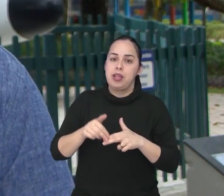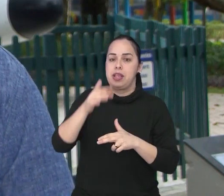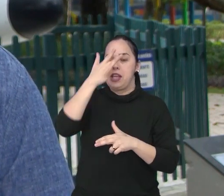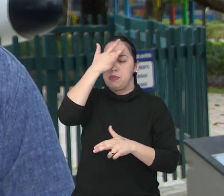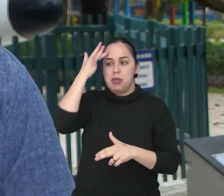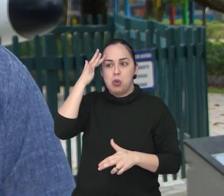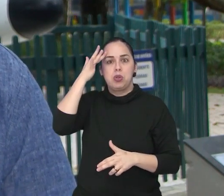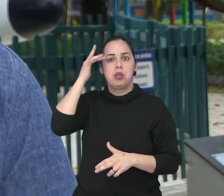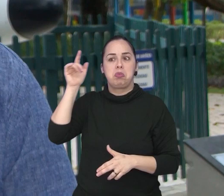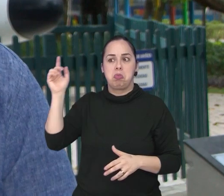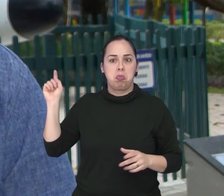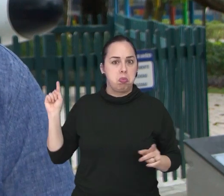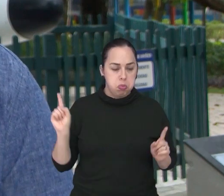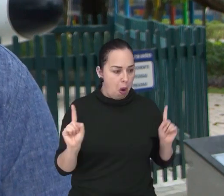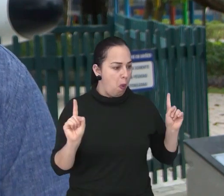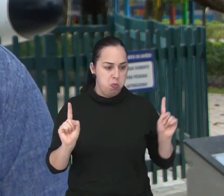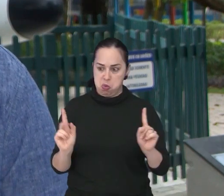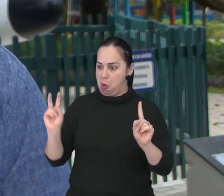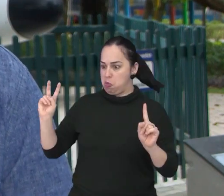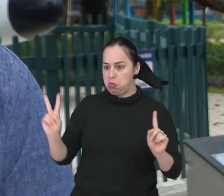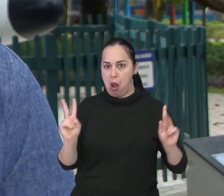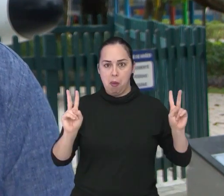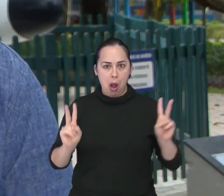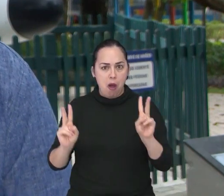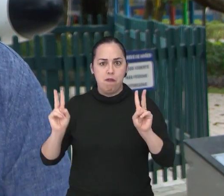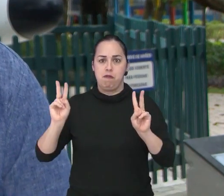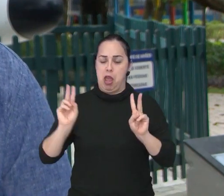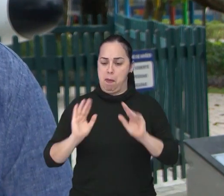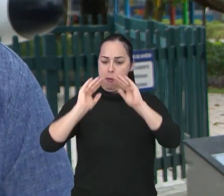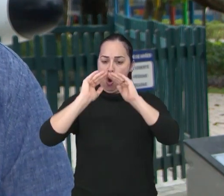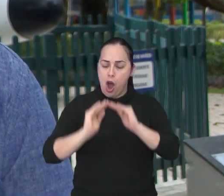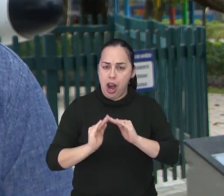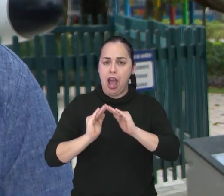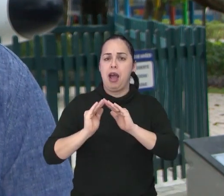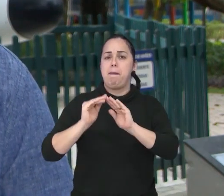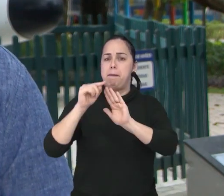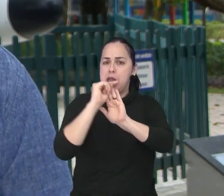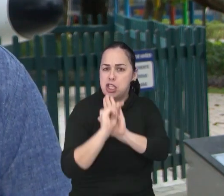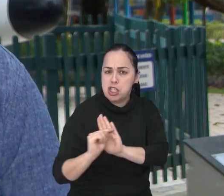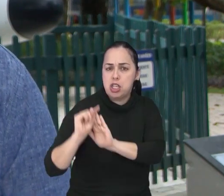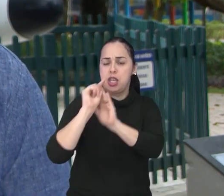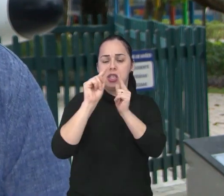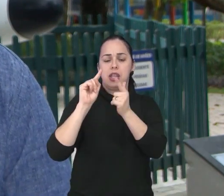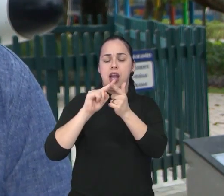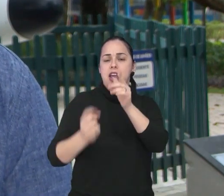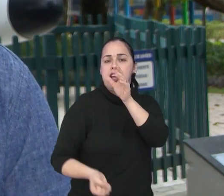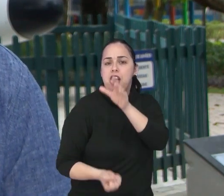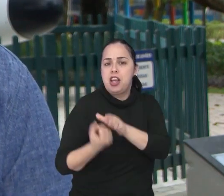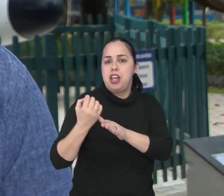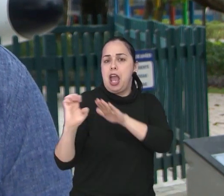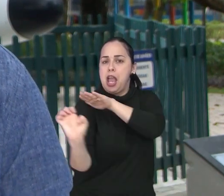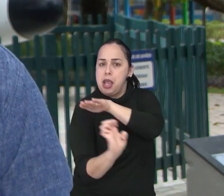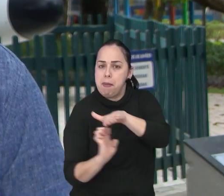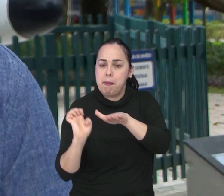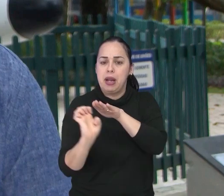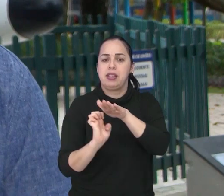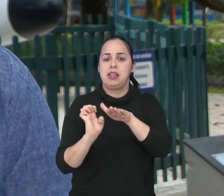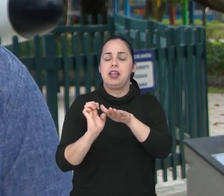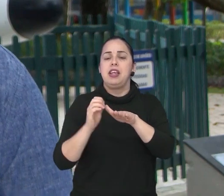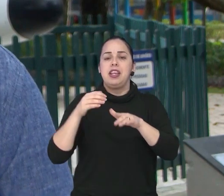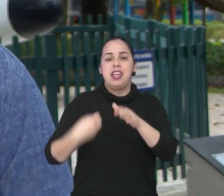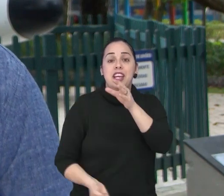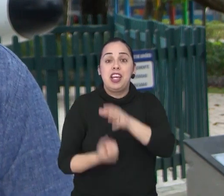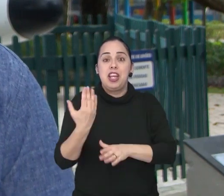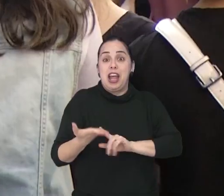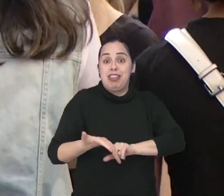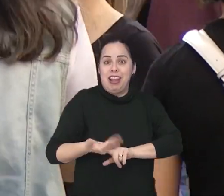de pessoas, de cabeças pensantes que fazem pesquisa, que criam negócios, que criam técnicas que serão